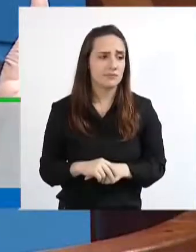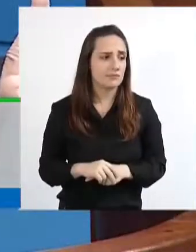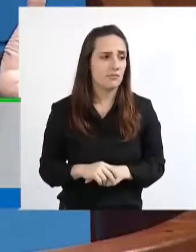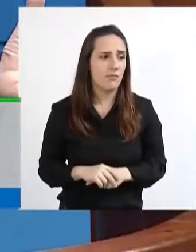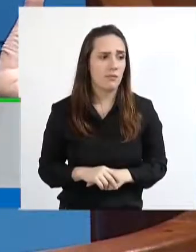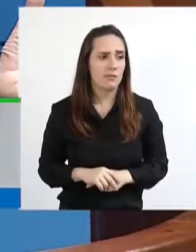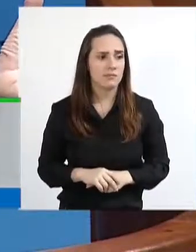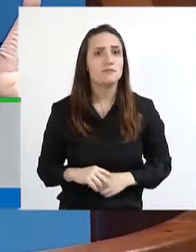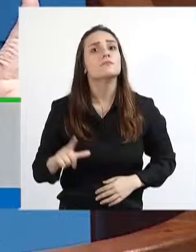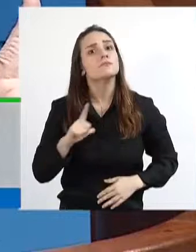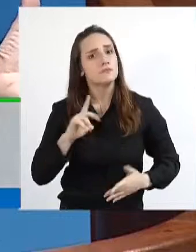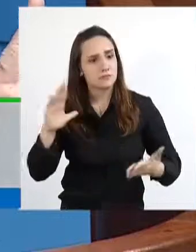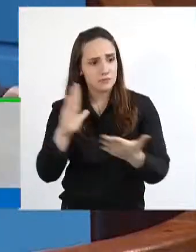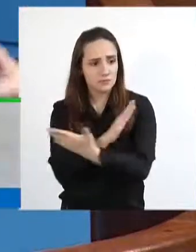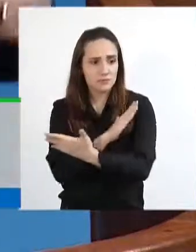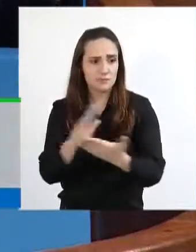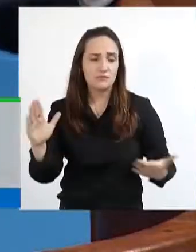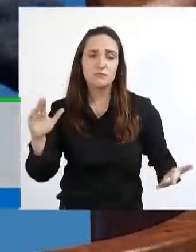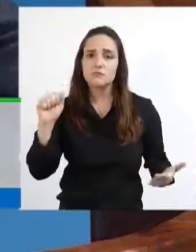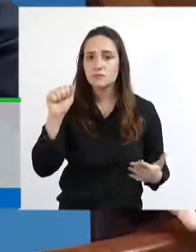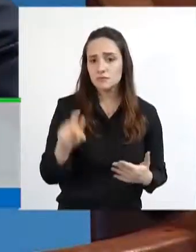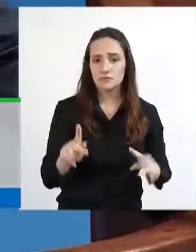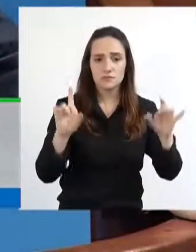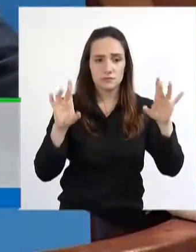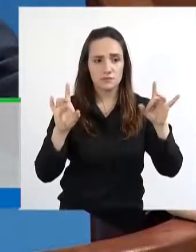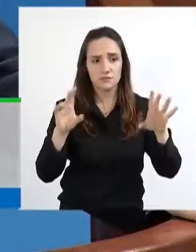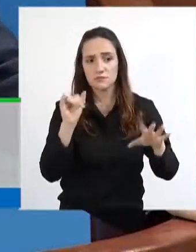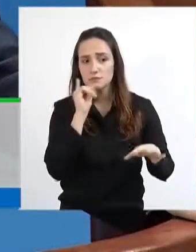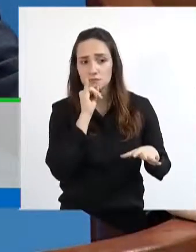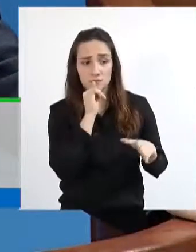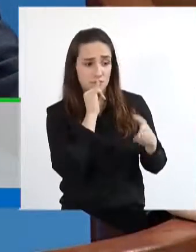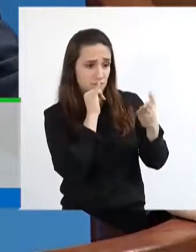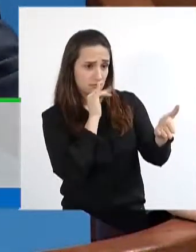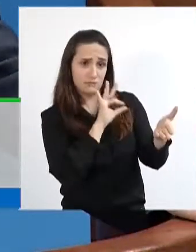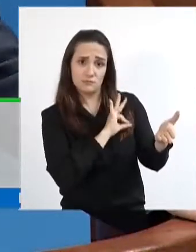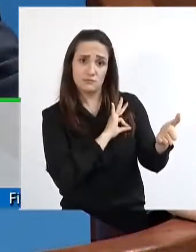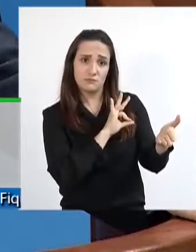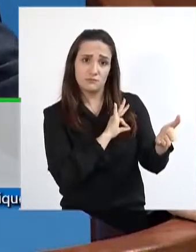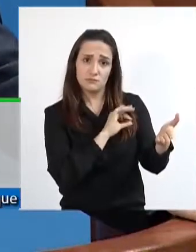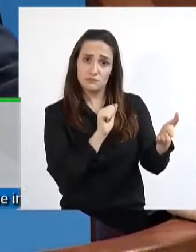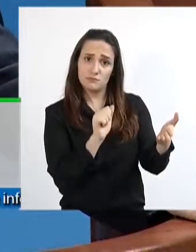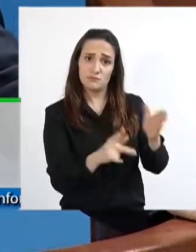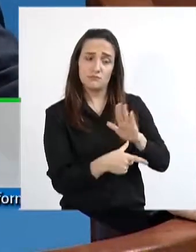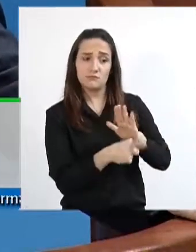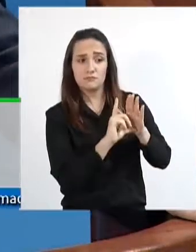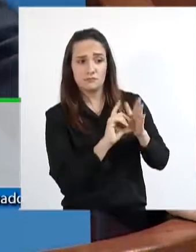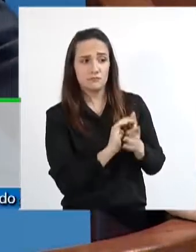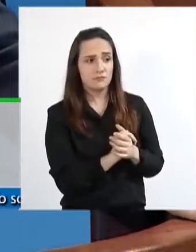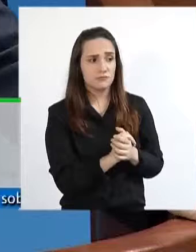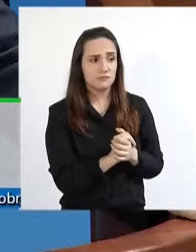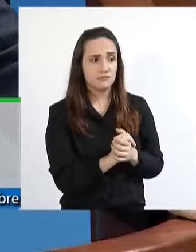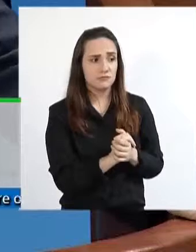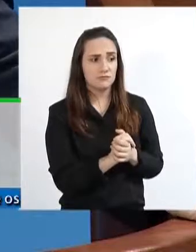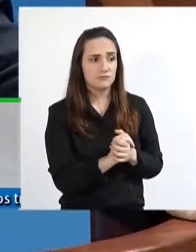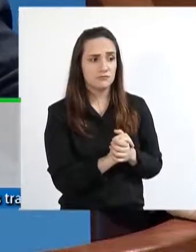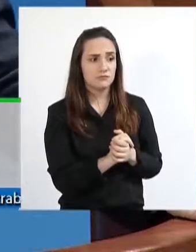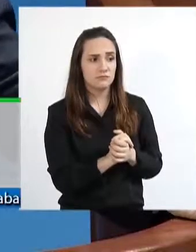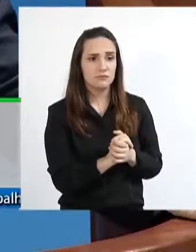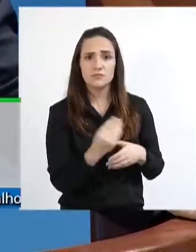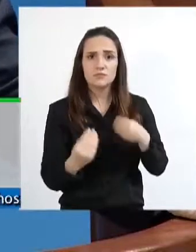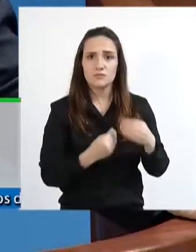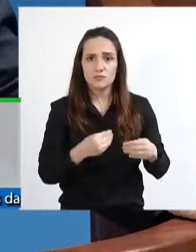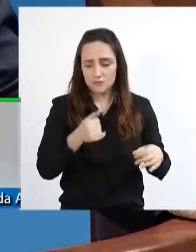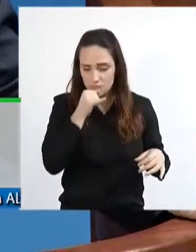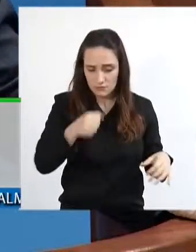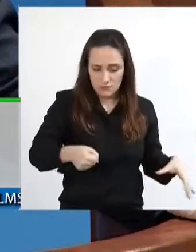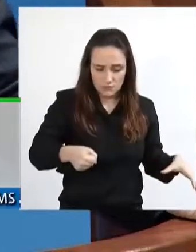aposentadorias especiais, né, como dos policiais, por exemplo, né, vão correr atrás de bandido aí com